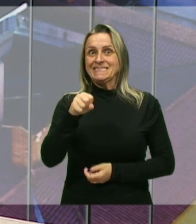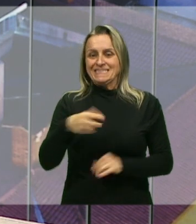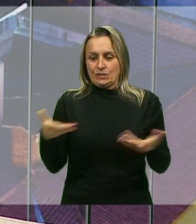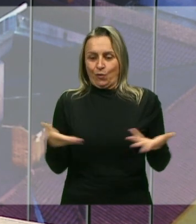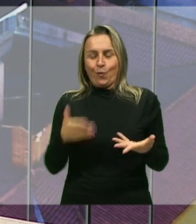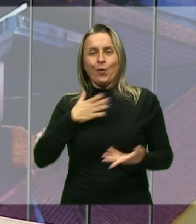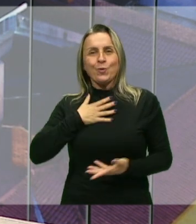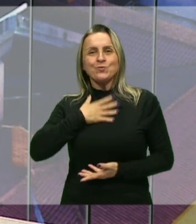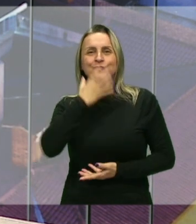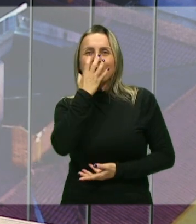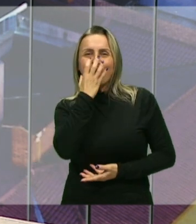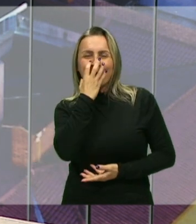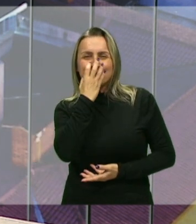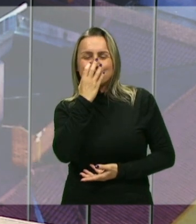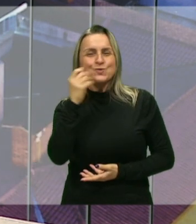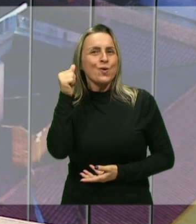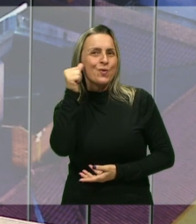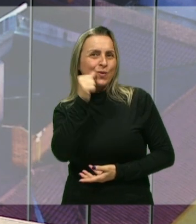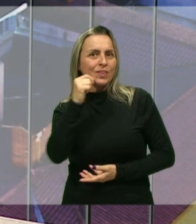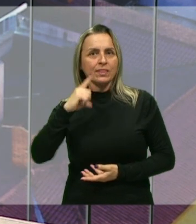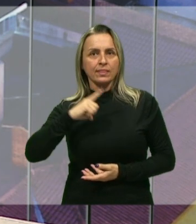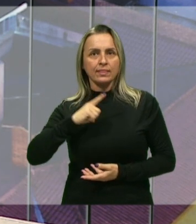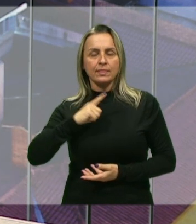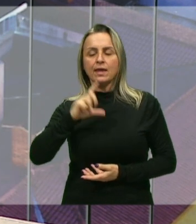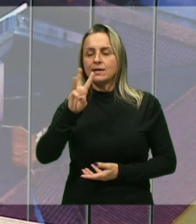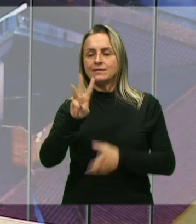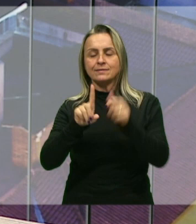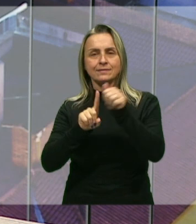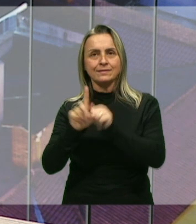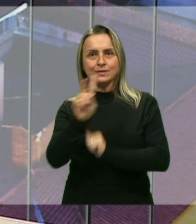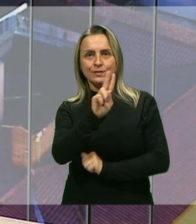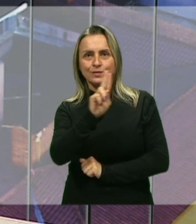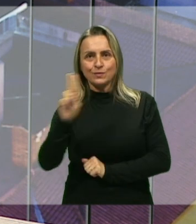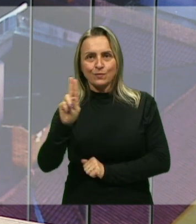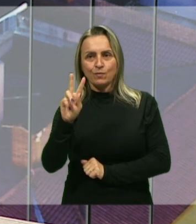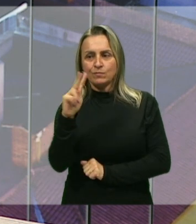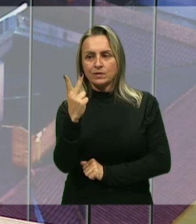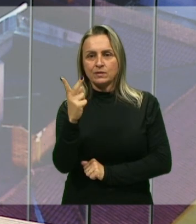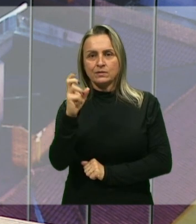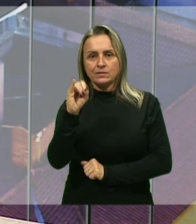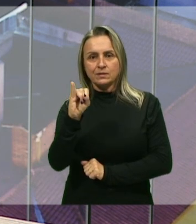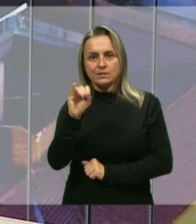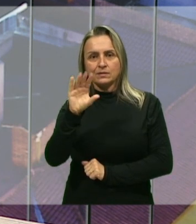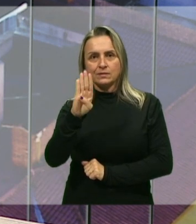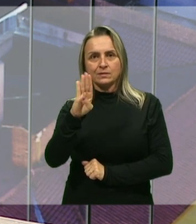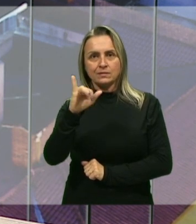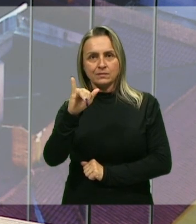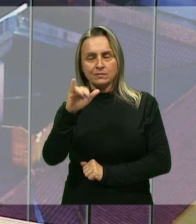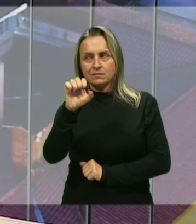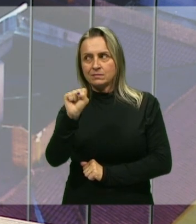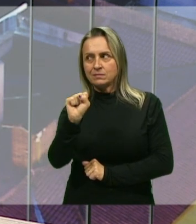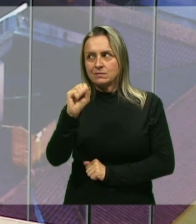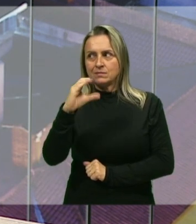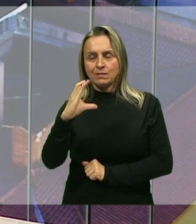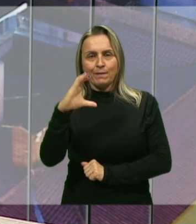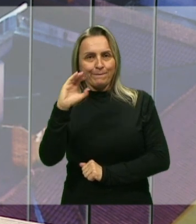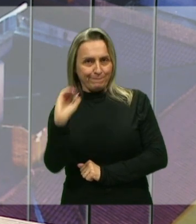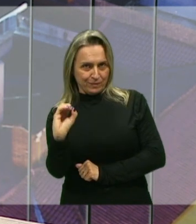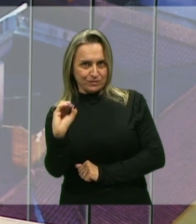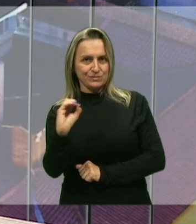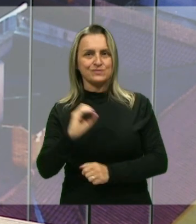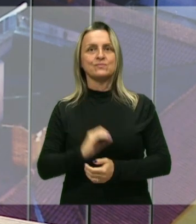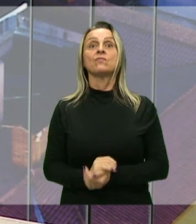meses, né? O cão-guia mudou muito a minha vida, né? Da água para o vinho.